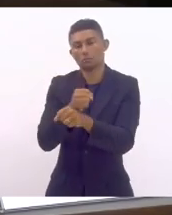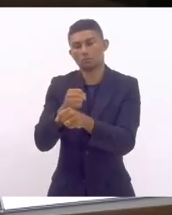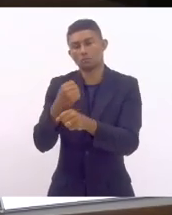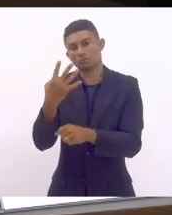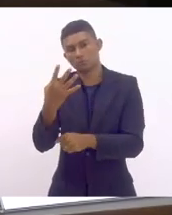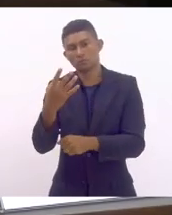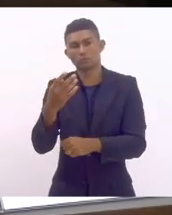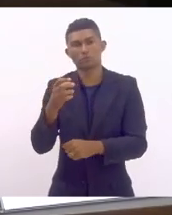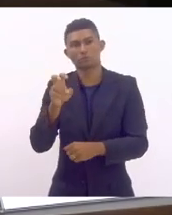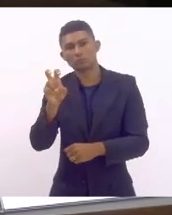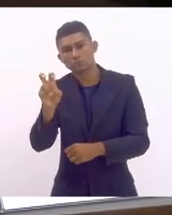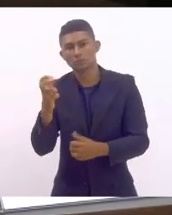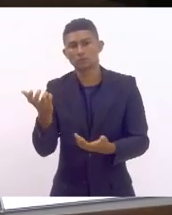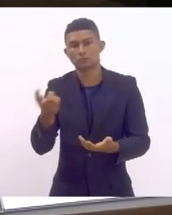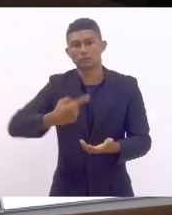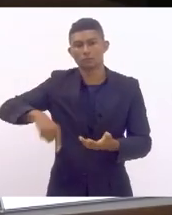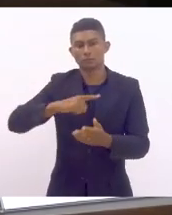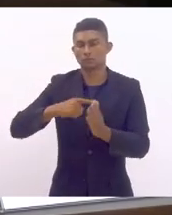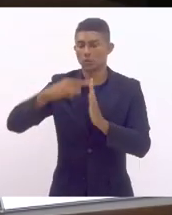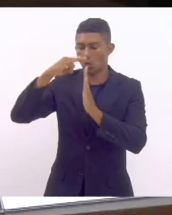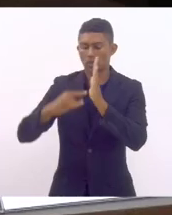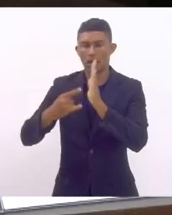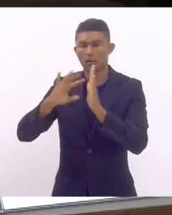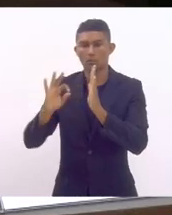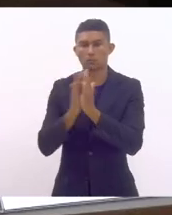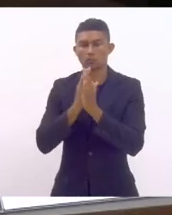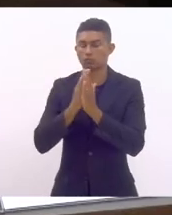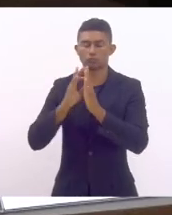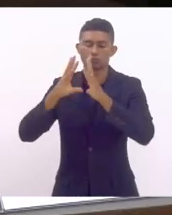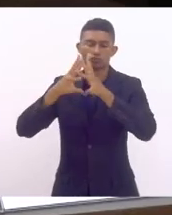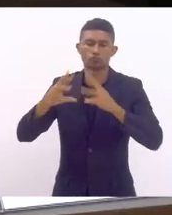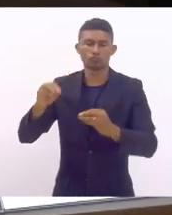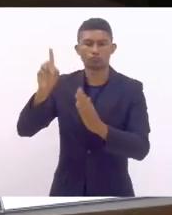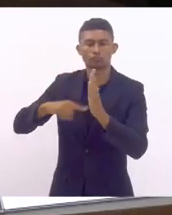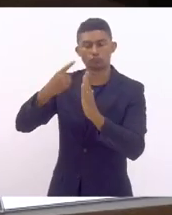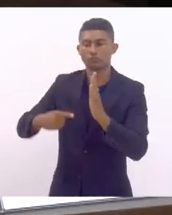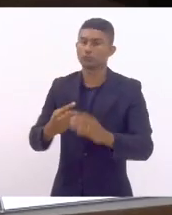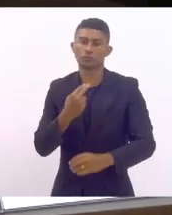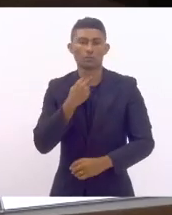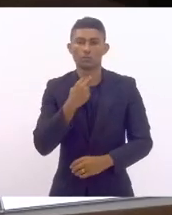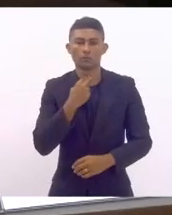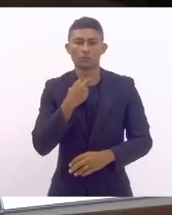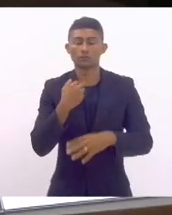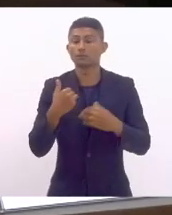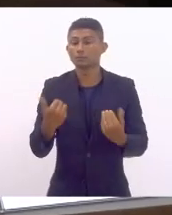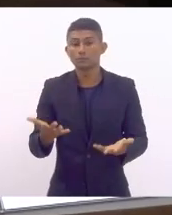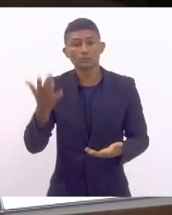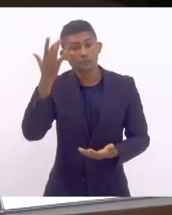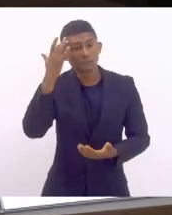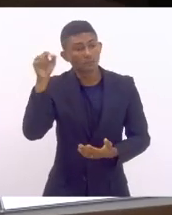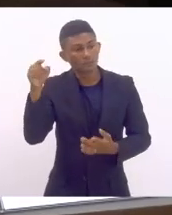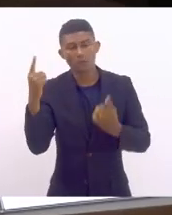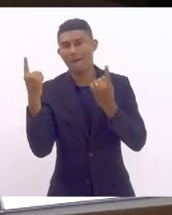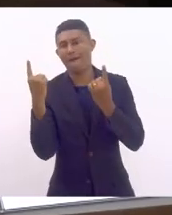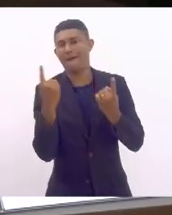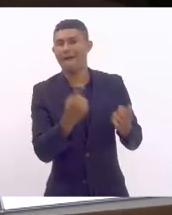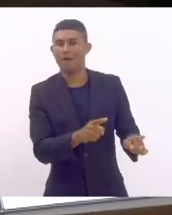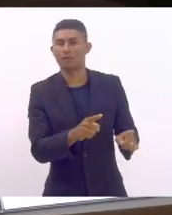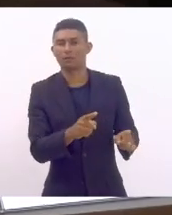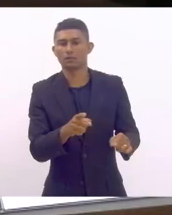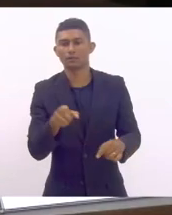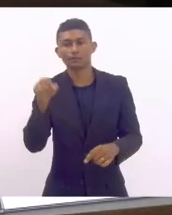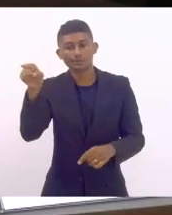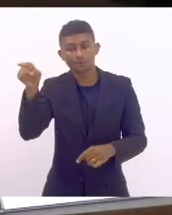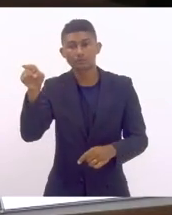e que nós não temos como nos desfazer desse contrato de uma hora para outro então eu digo que se ataque draconiano porque se a a foca a